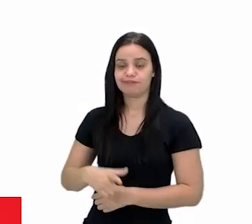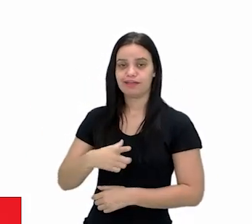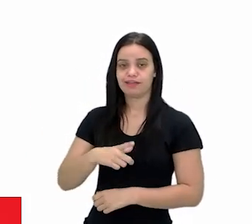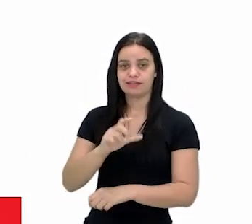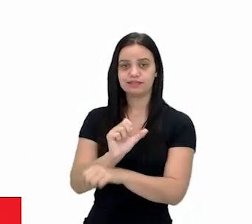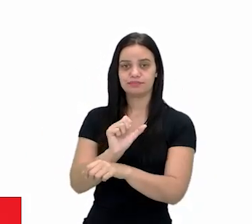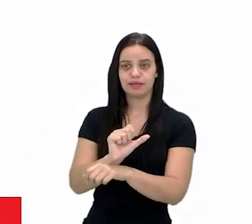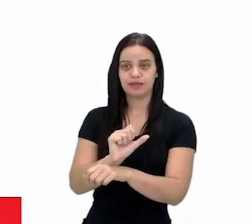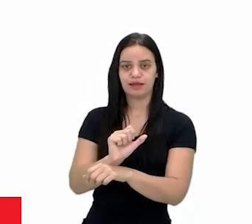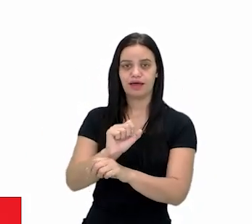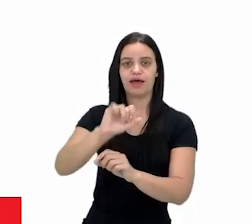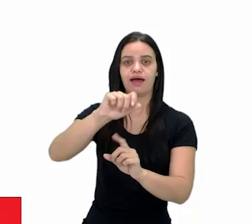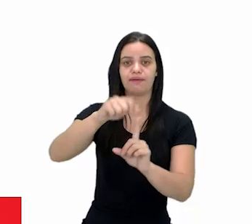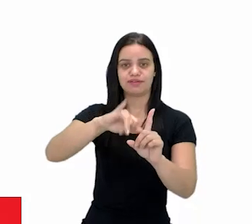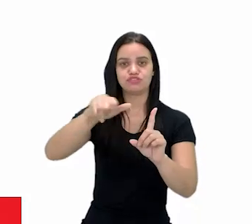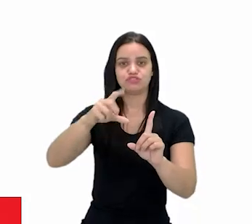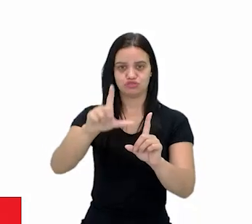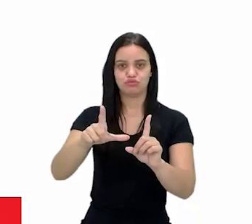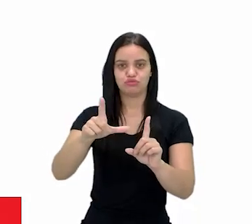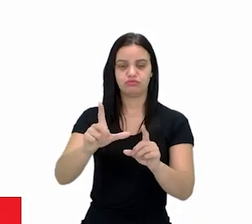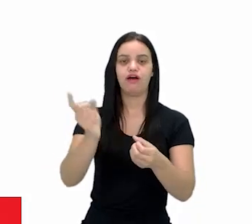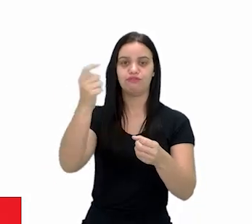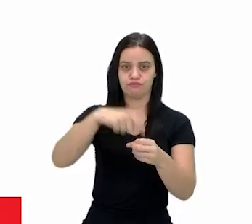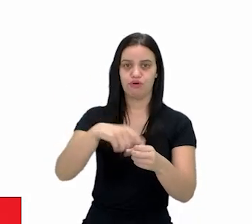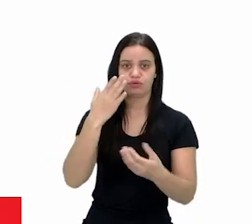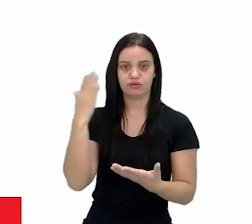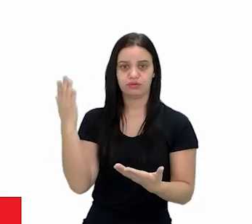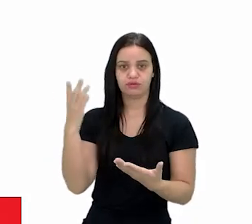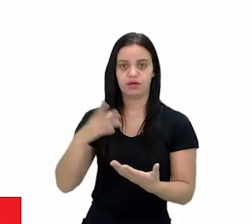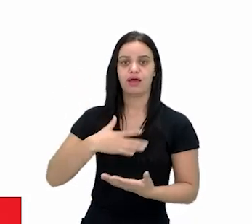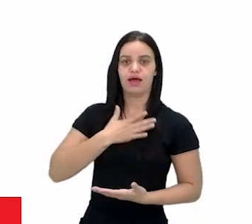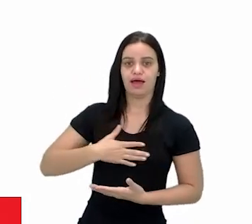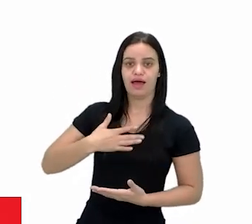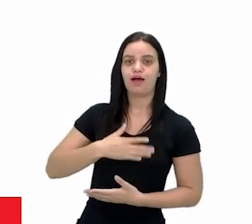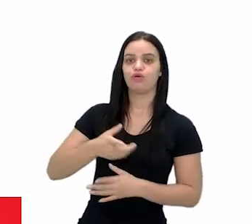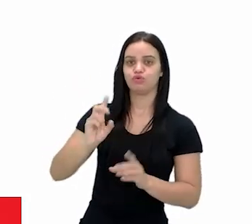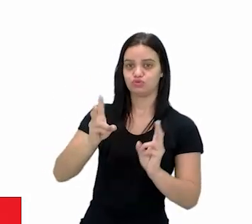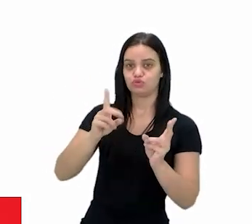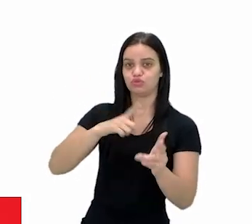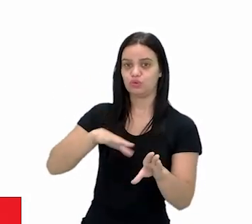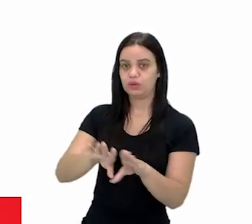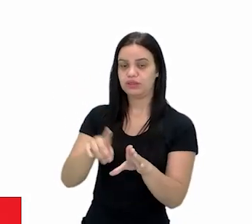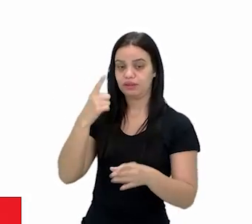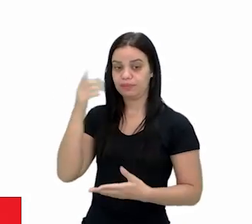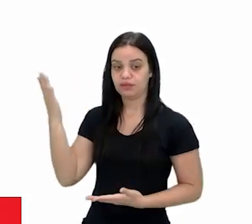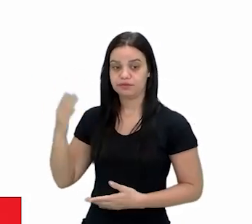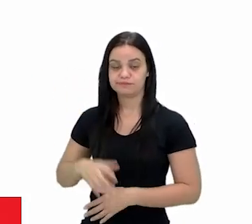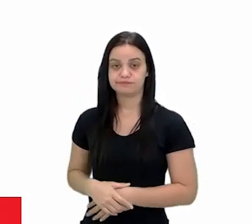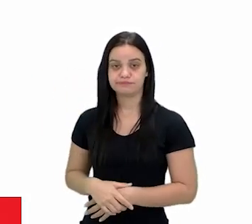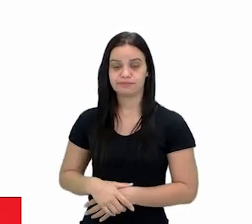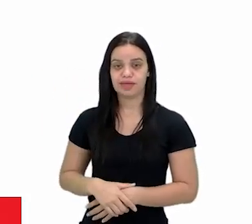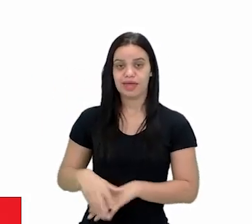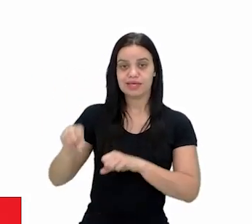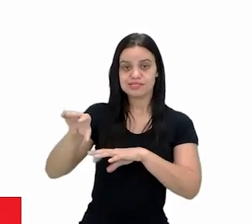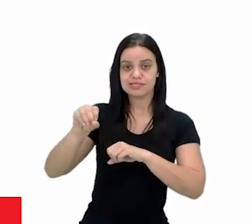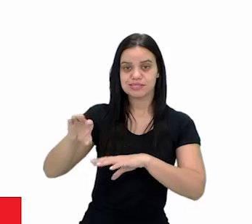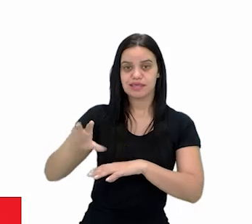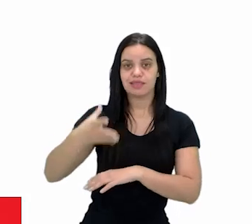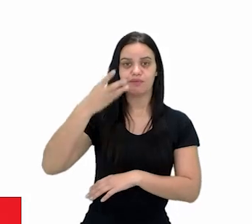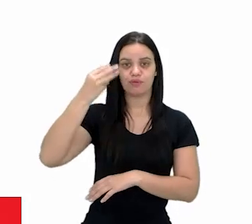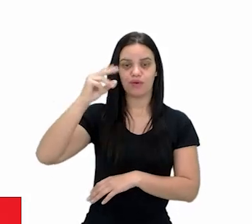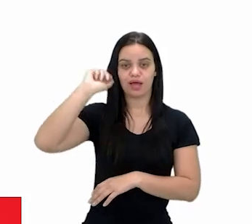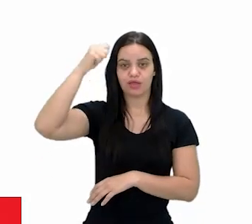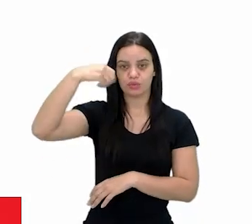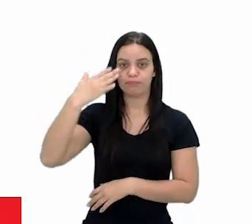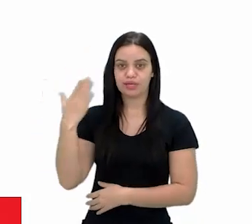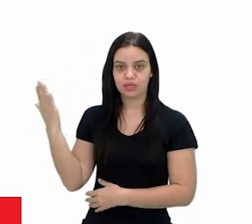temos programa, e em julho, em agosto, a gente retoma com Sobrevivendo no Inferno. Em setembro, O Gato Preto, que é um conto do Edgar